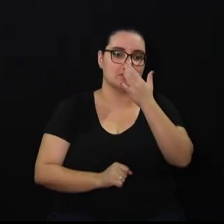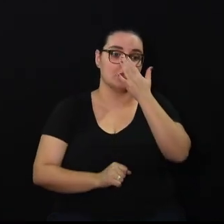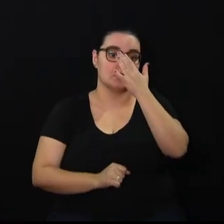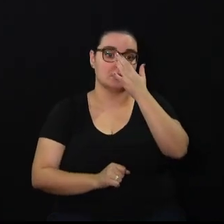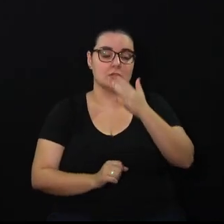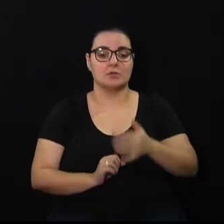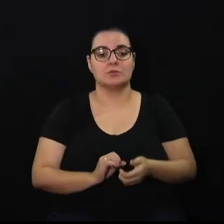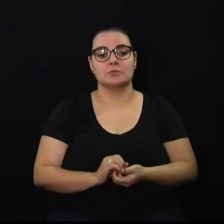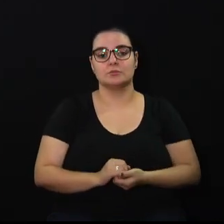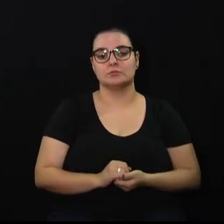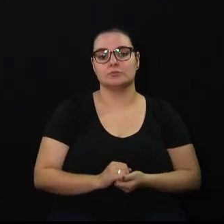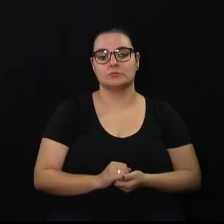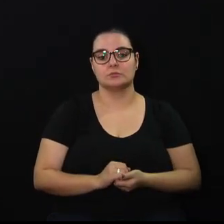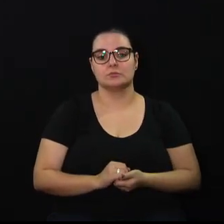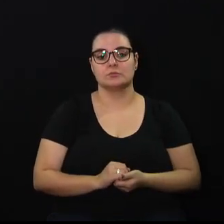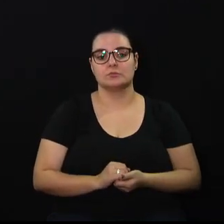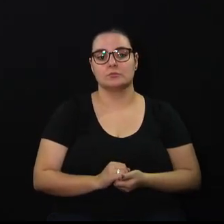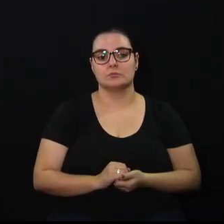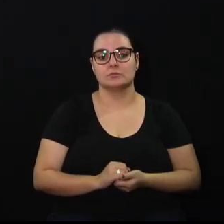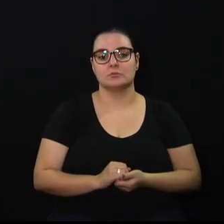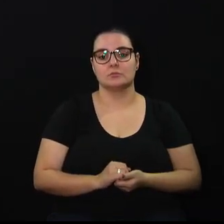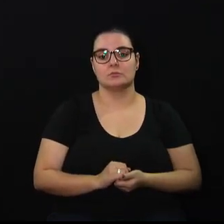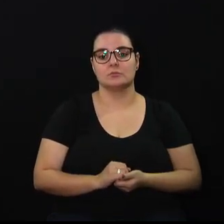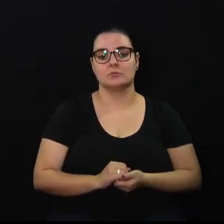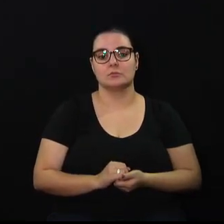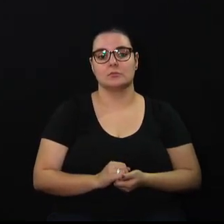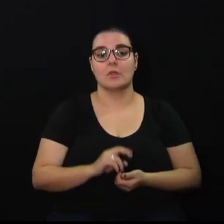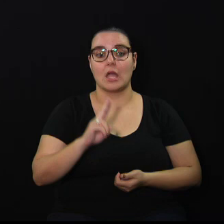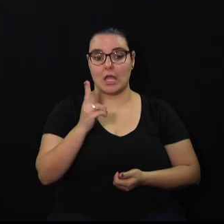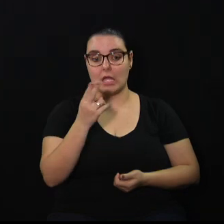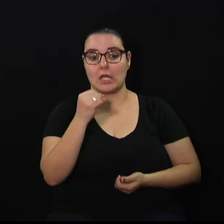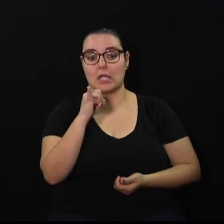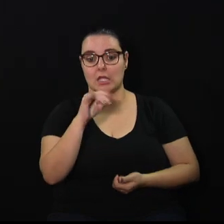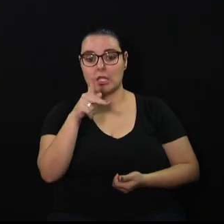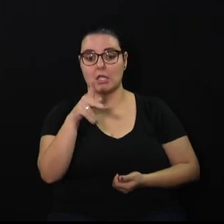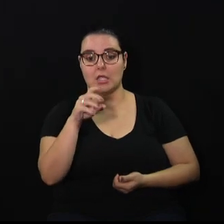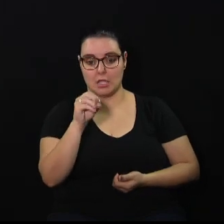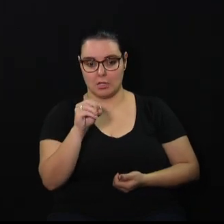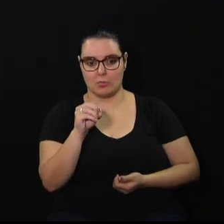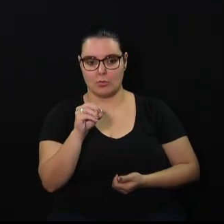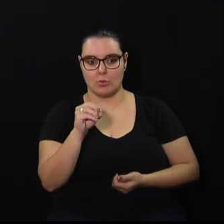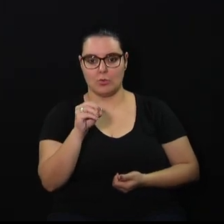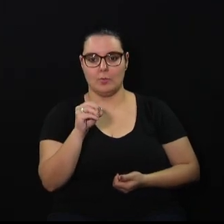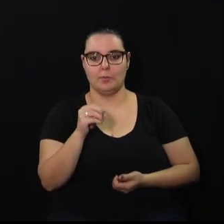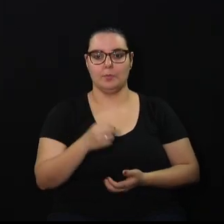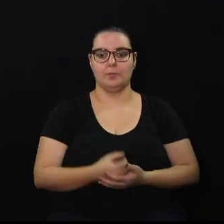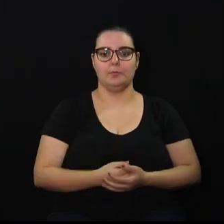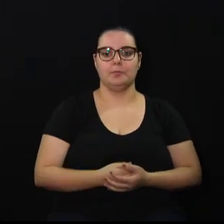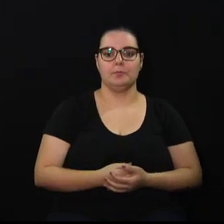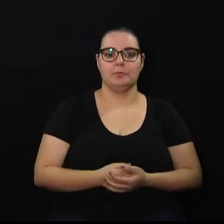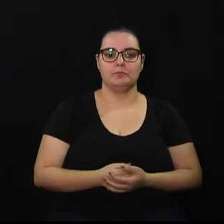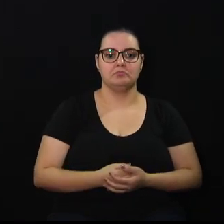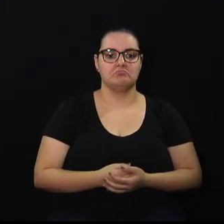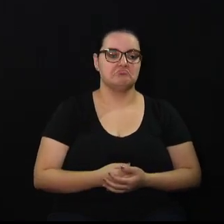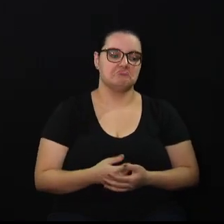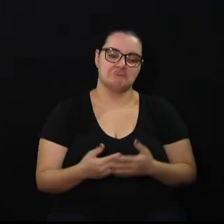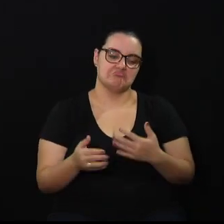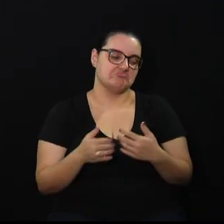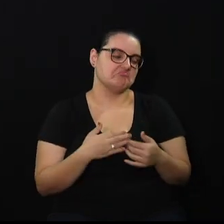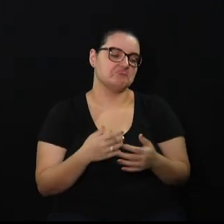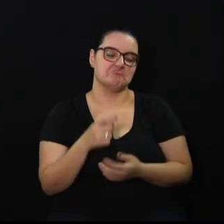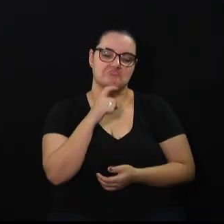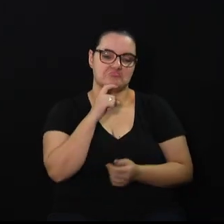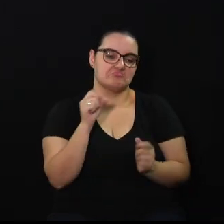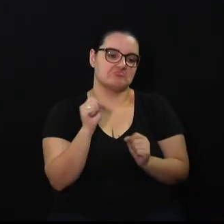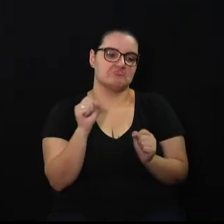a acessa as crianças ipo elas elas são bêbados ante a lei ou a frio né